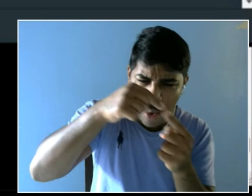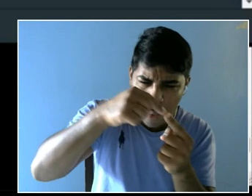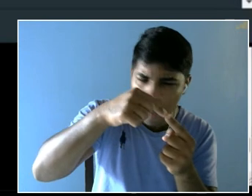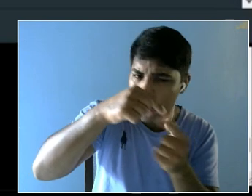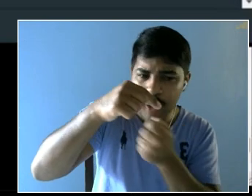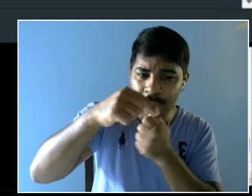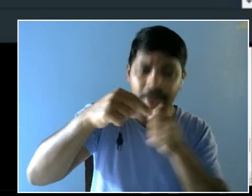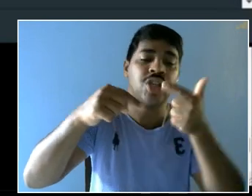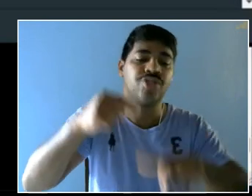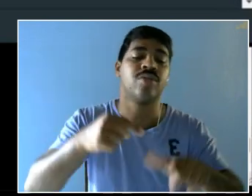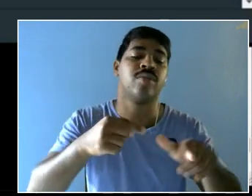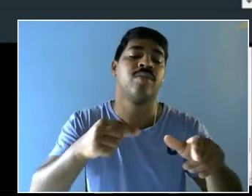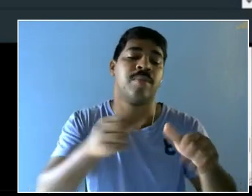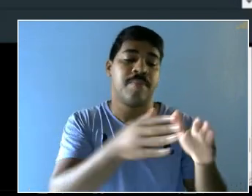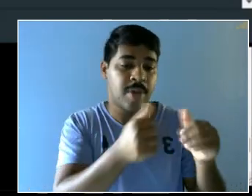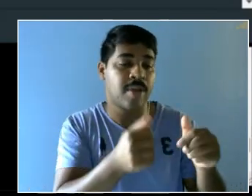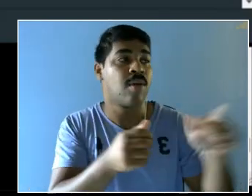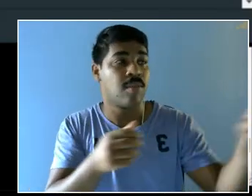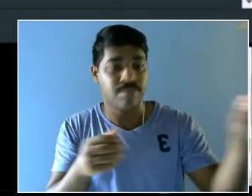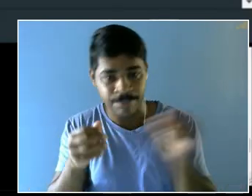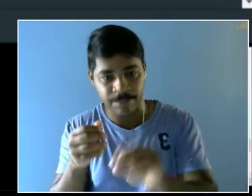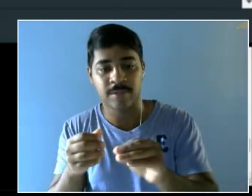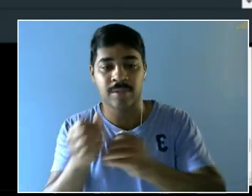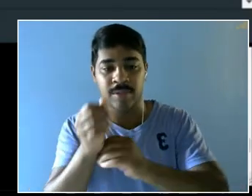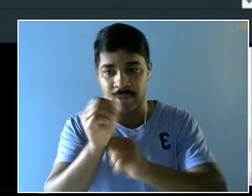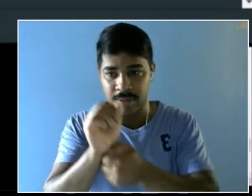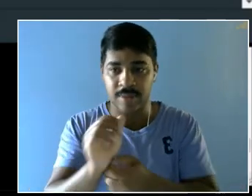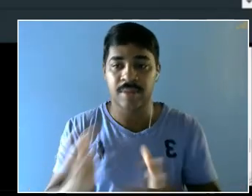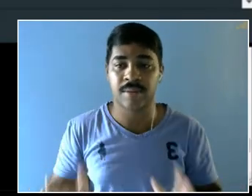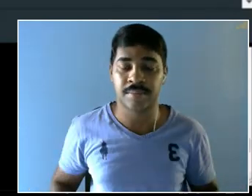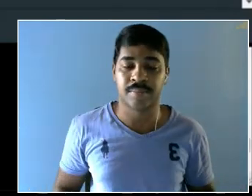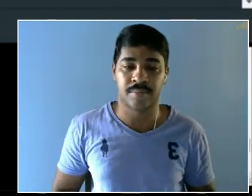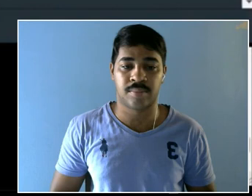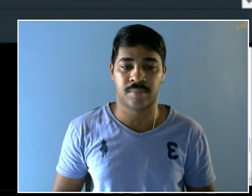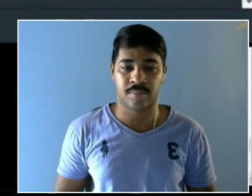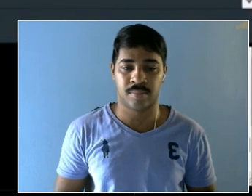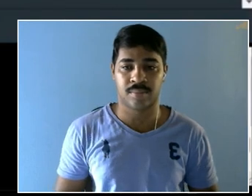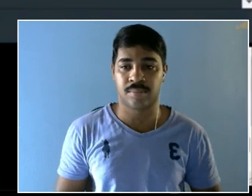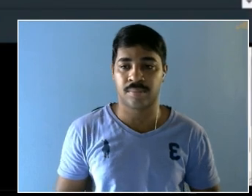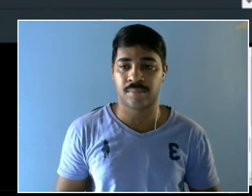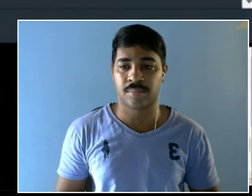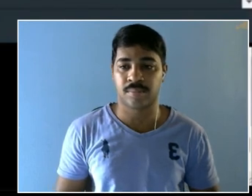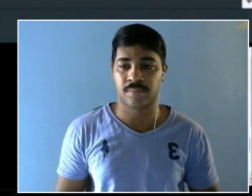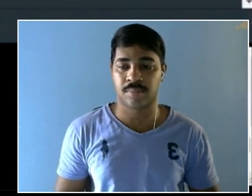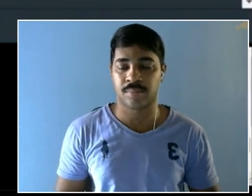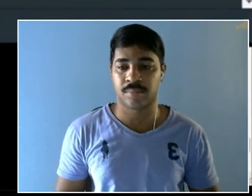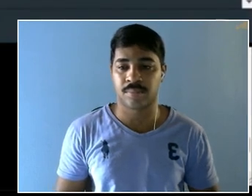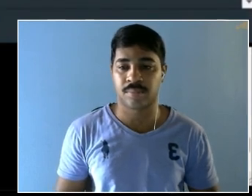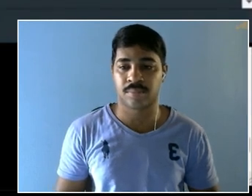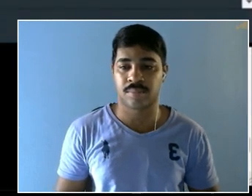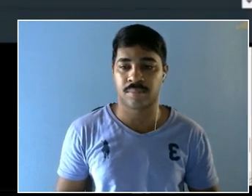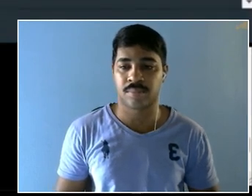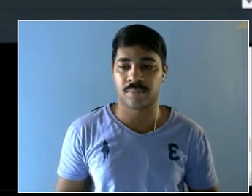que ele deixar você entrar, aí ele vai fazer o quê? Vamos terminar o